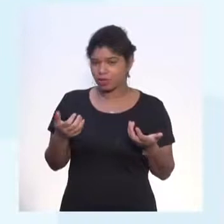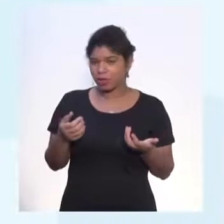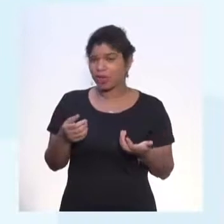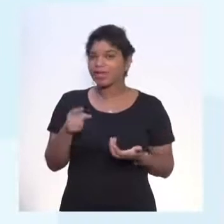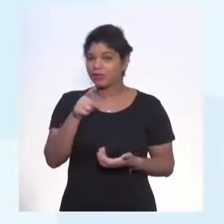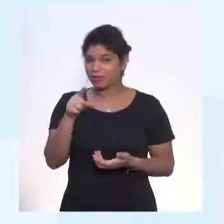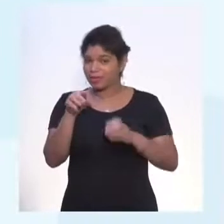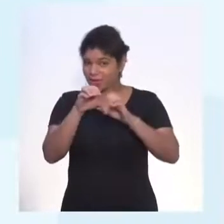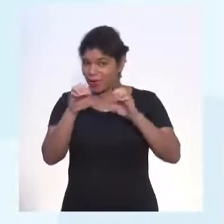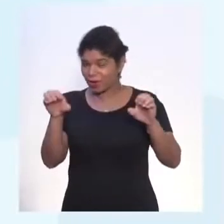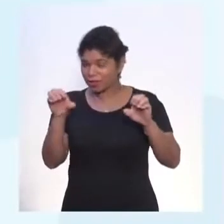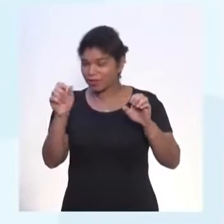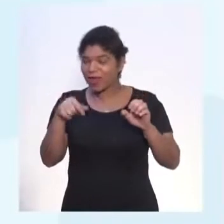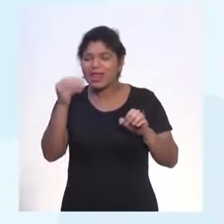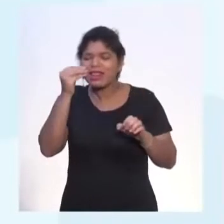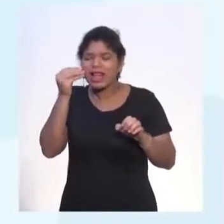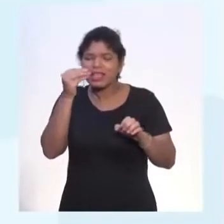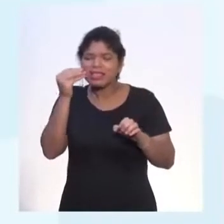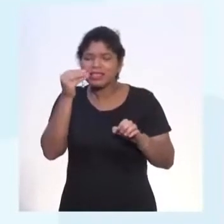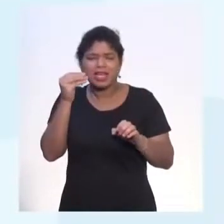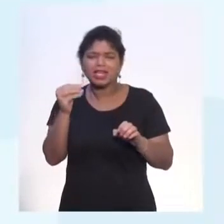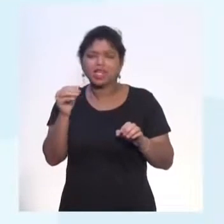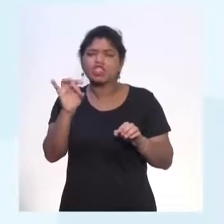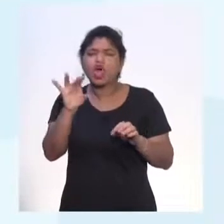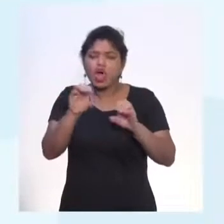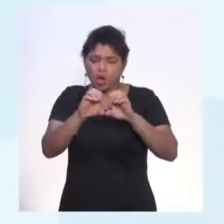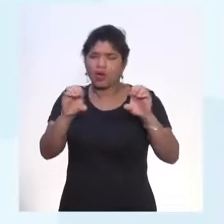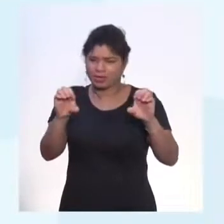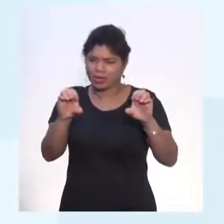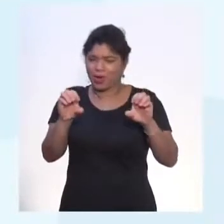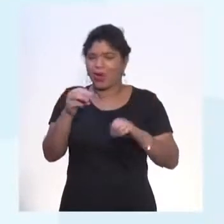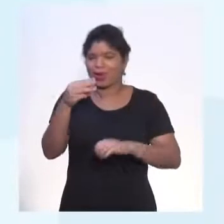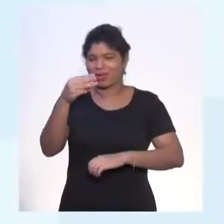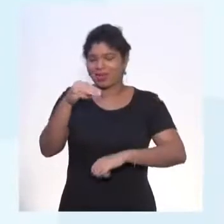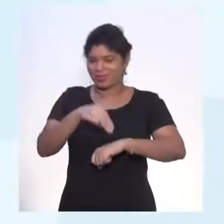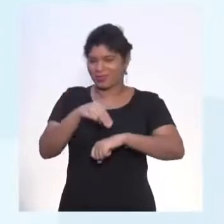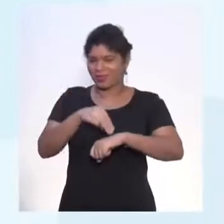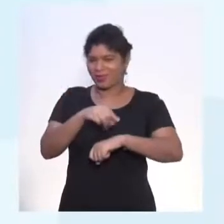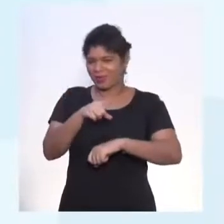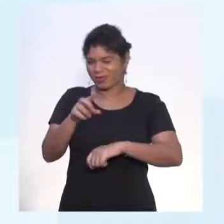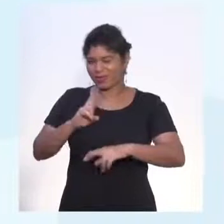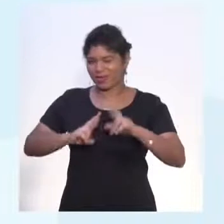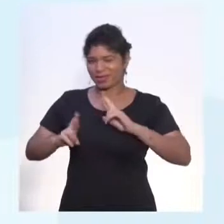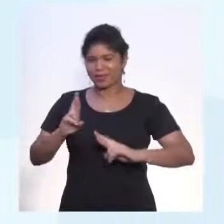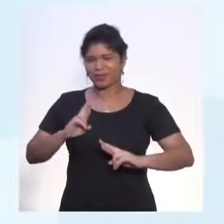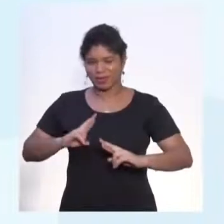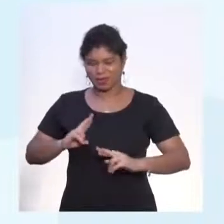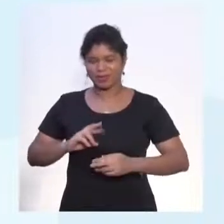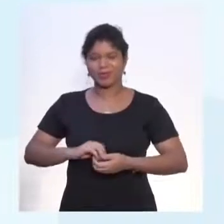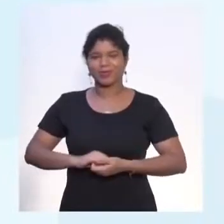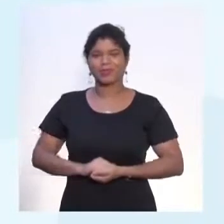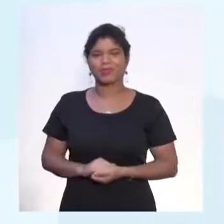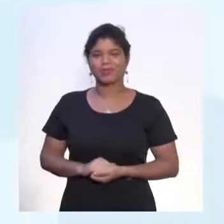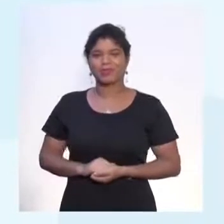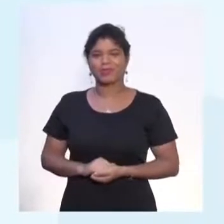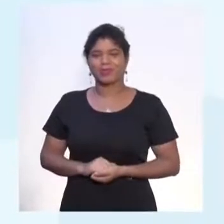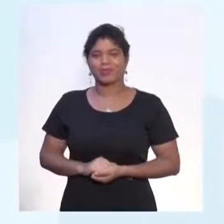pelas verduras. Tentem fazer pelo menos a equação, tá bom? 3 minutinhos, a gente já retorna. Bom trabalho.